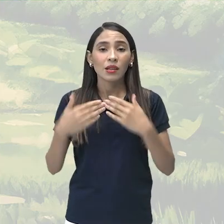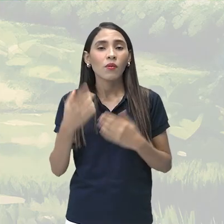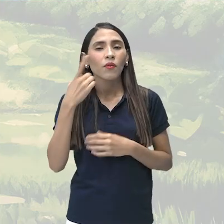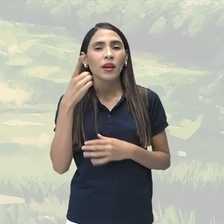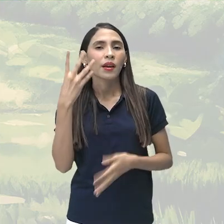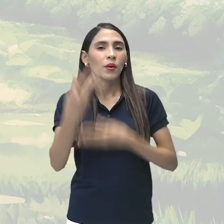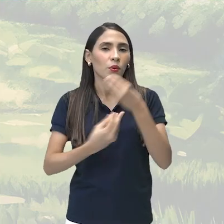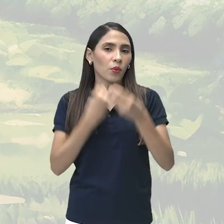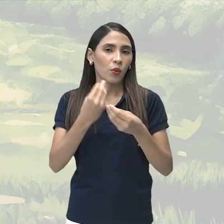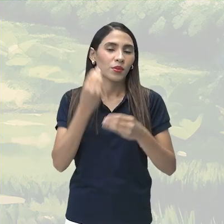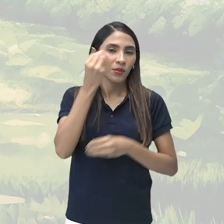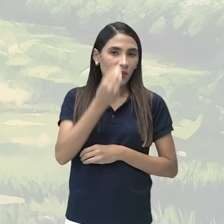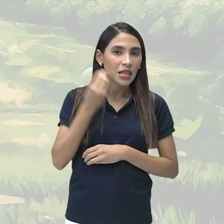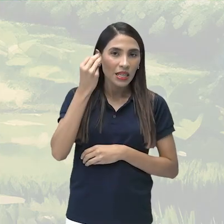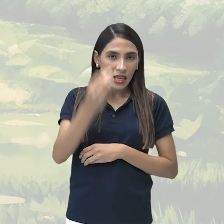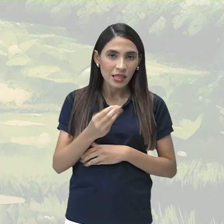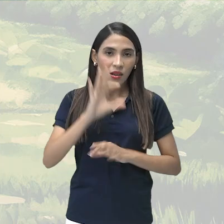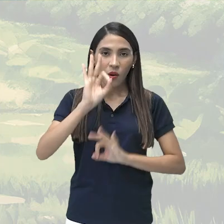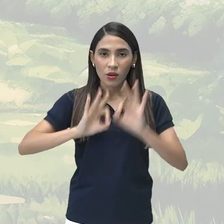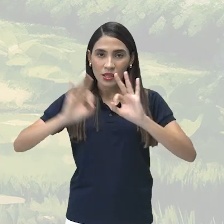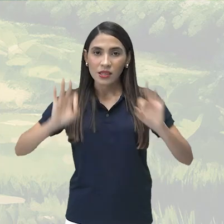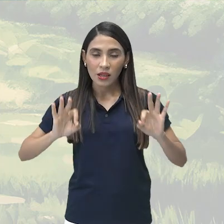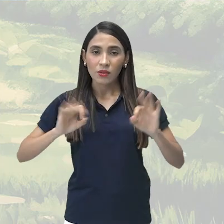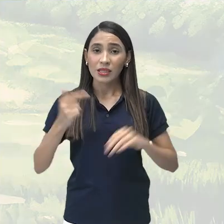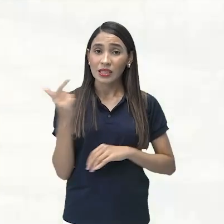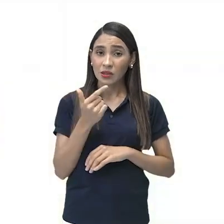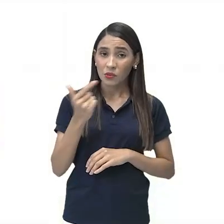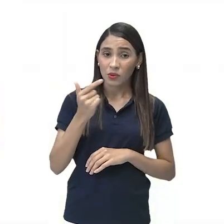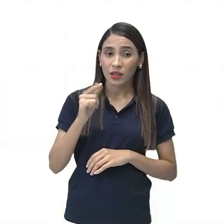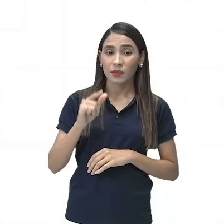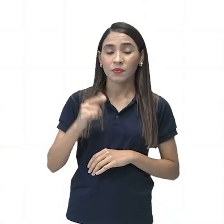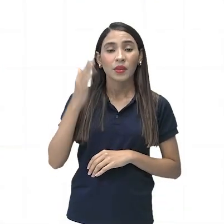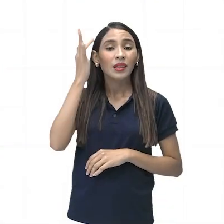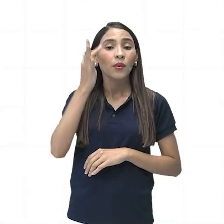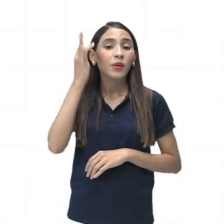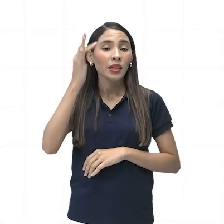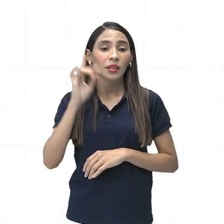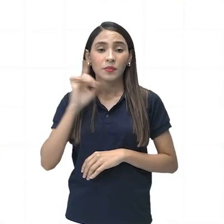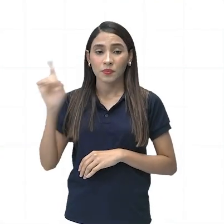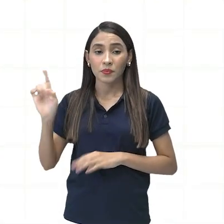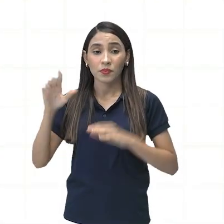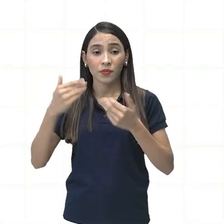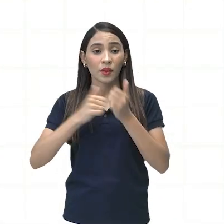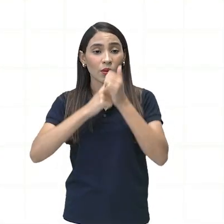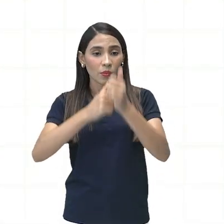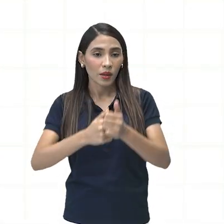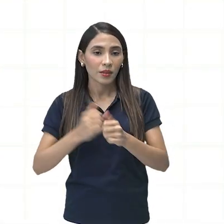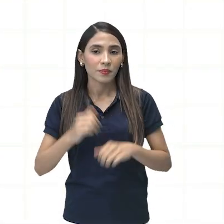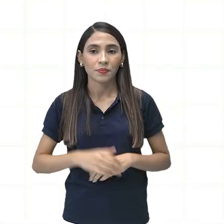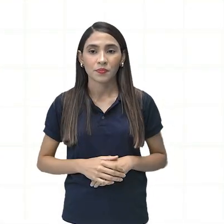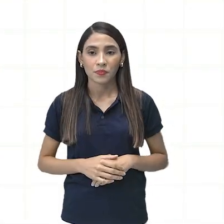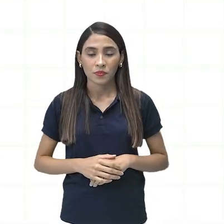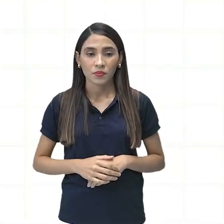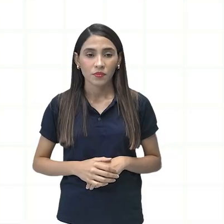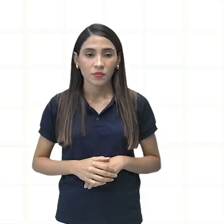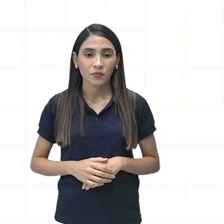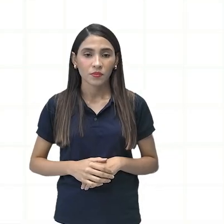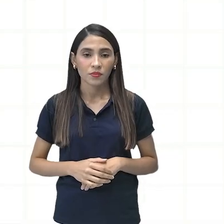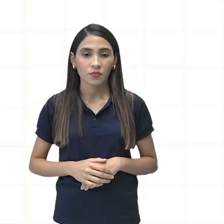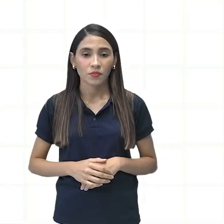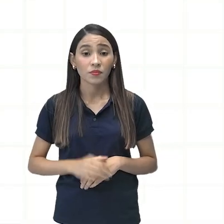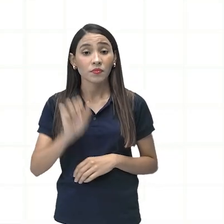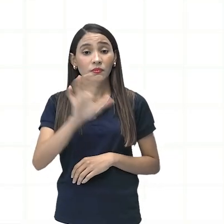então, como foi o experimento para a elaboração dessa segunda lei? Acompanhem comigo. Aqui está evidenciando